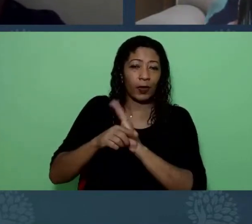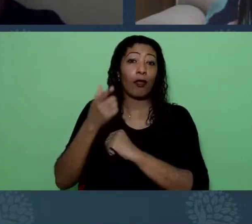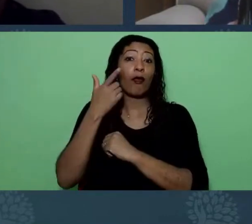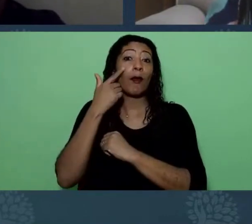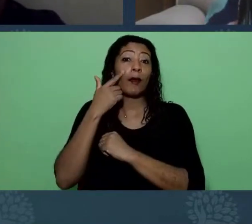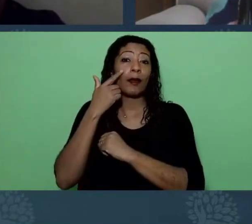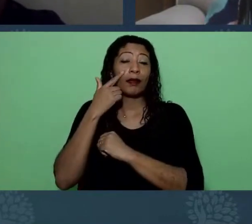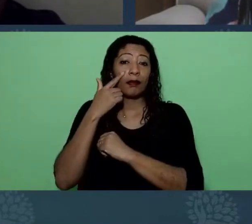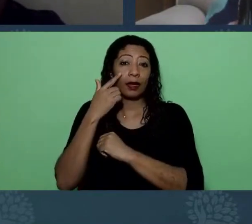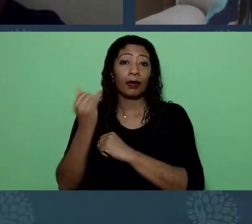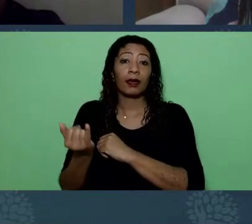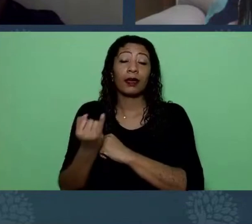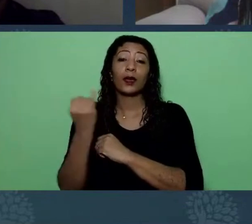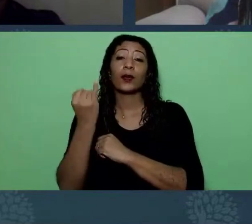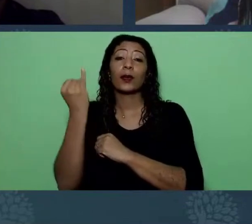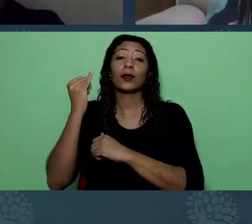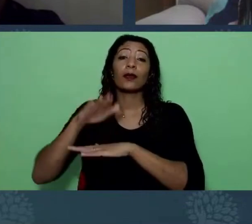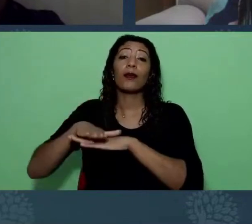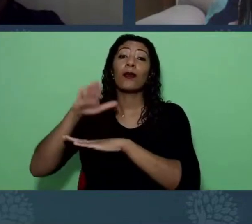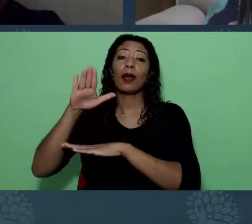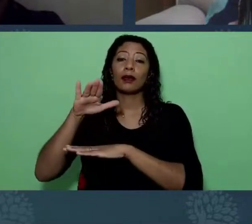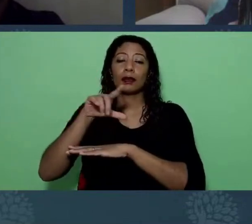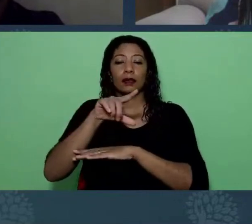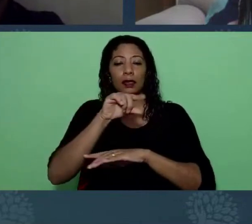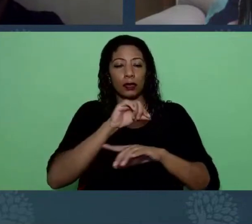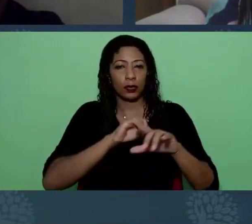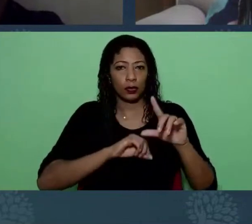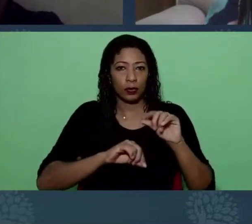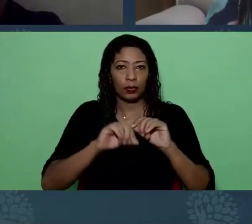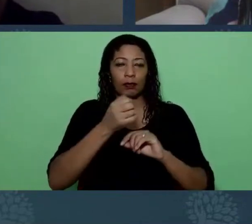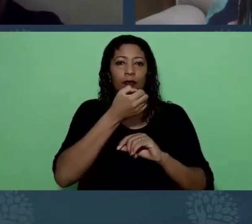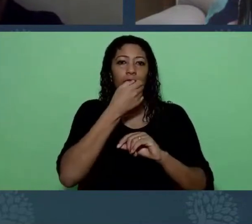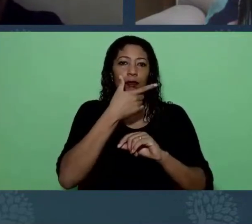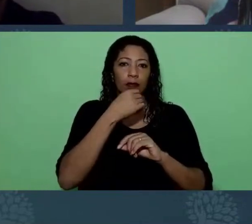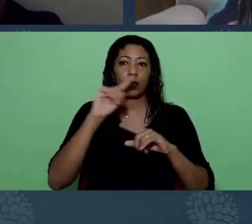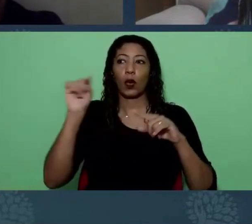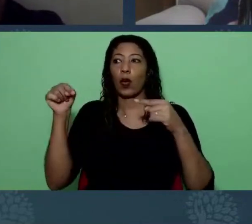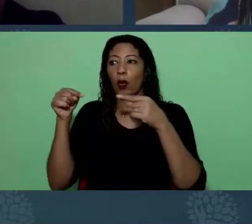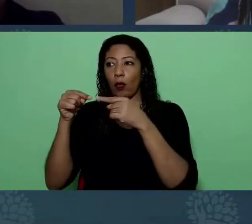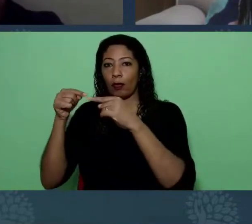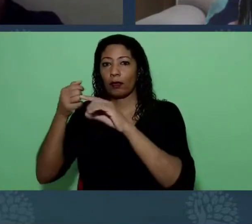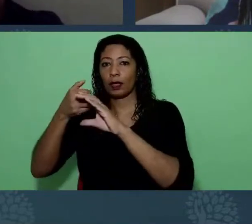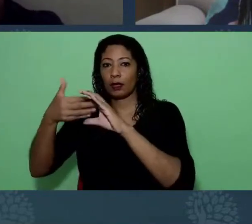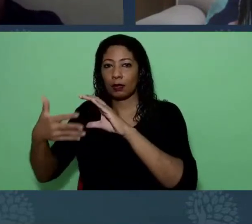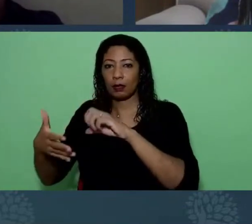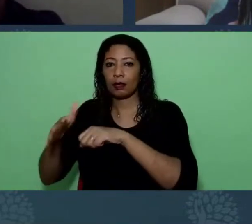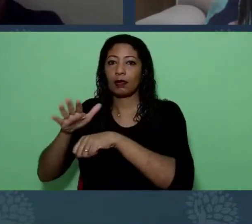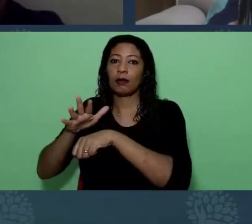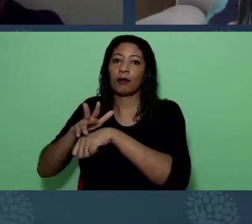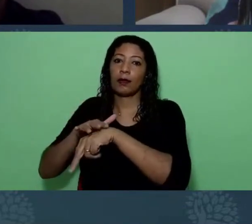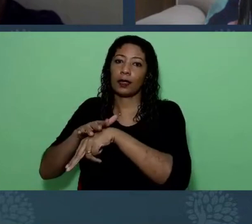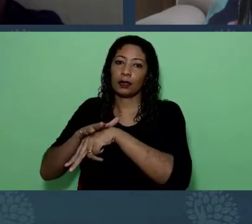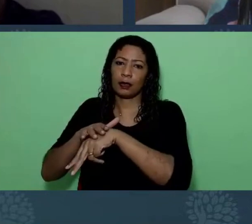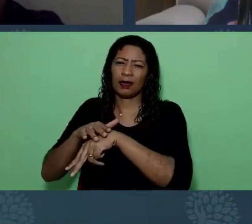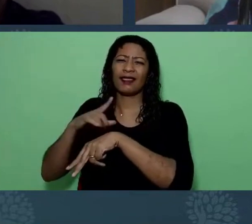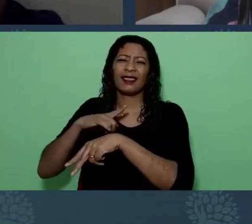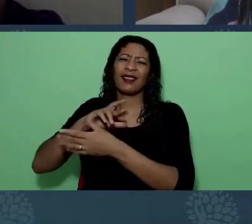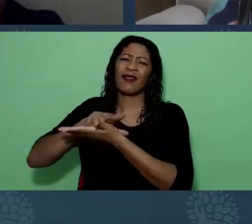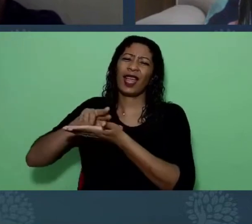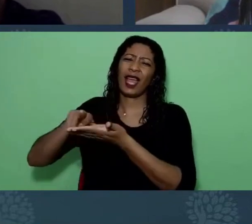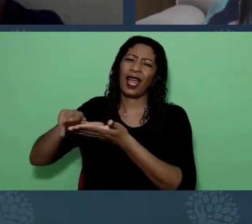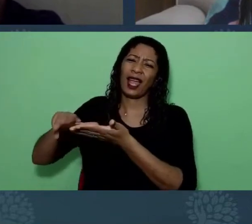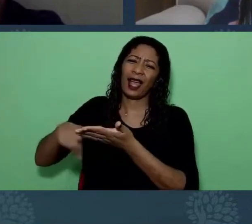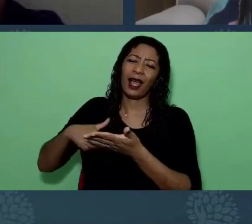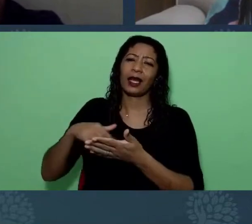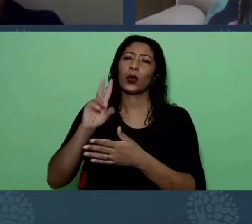para aí a gente escolher esse imunobiológico de acordo com a característica do meu paciente. Existem vários, eu acho que aqui não vale a pena a gente dizer o nome